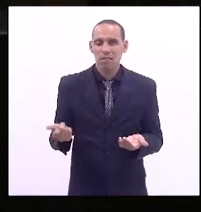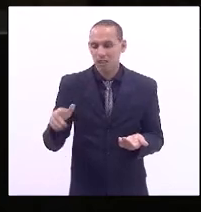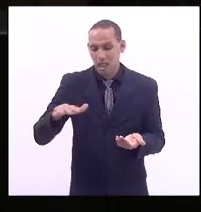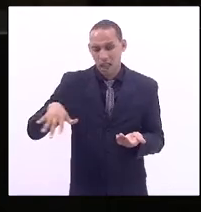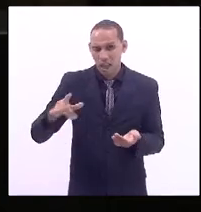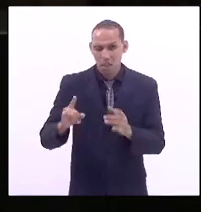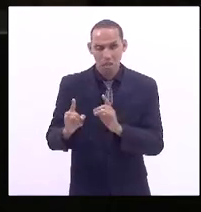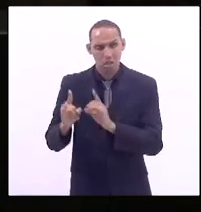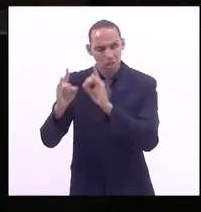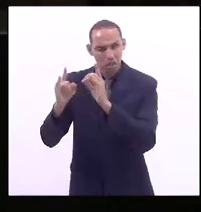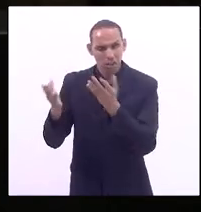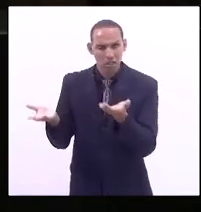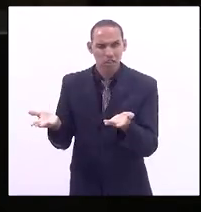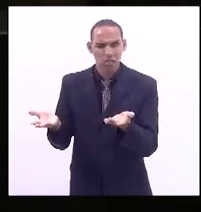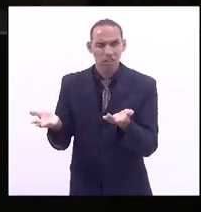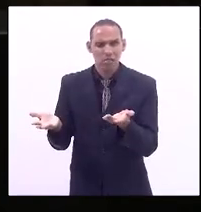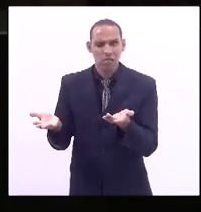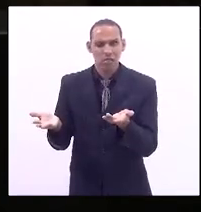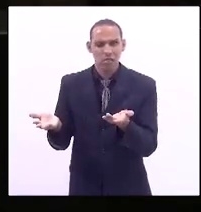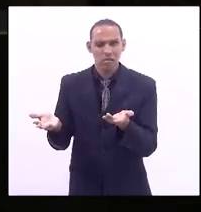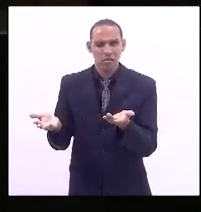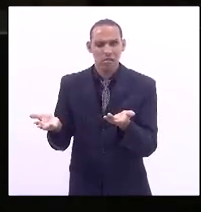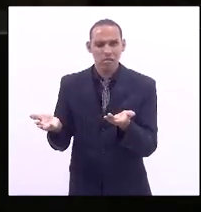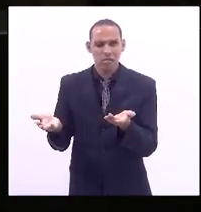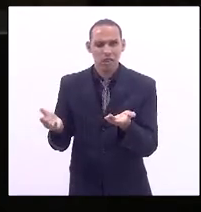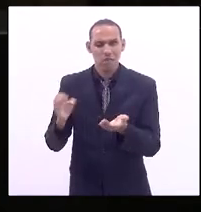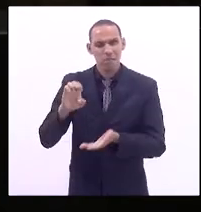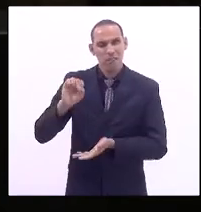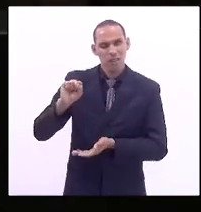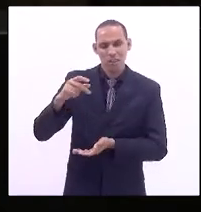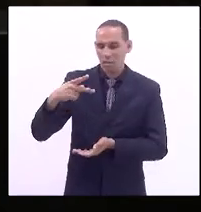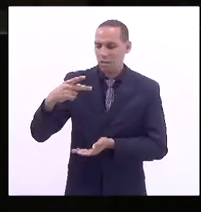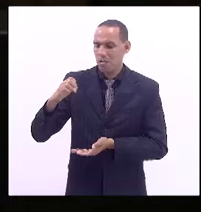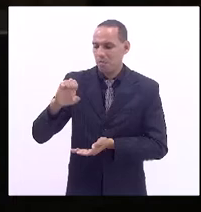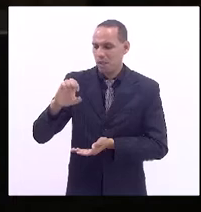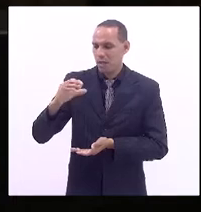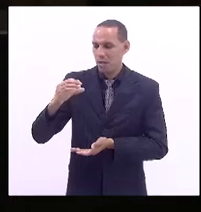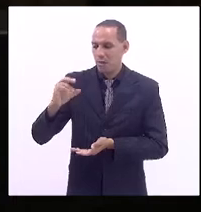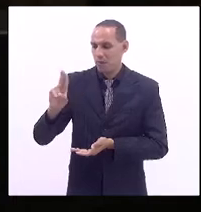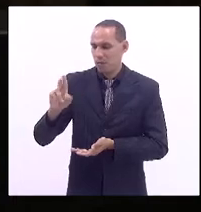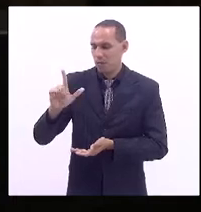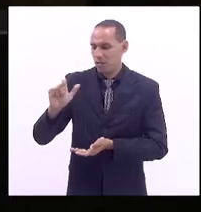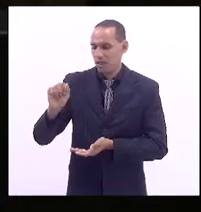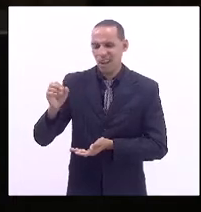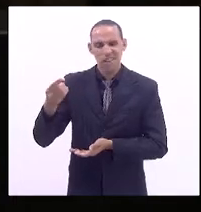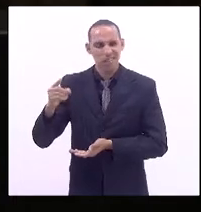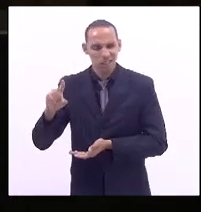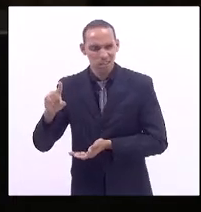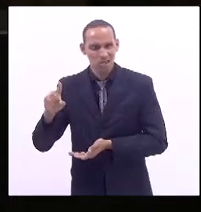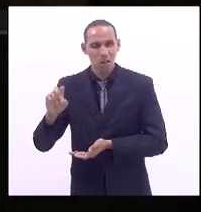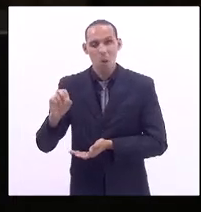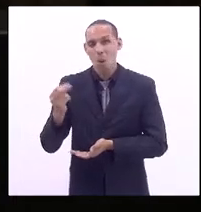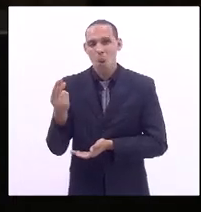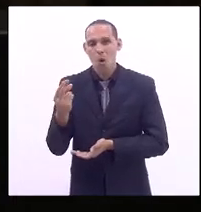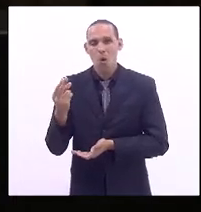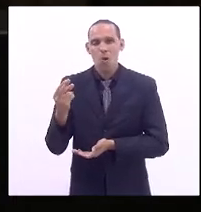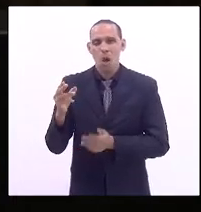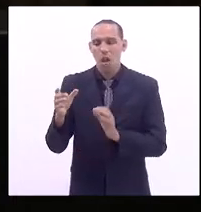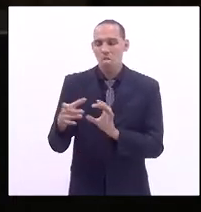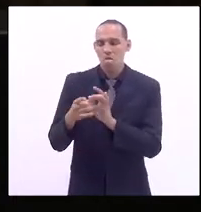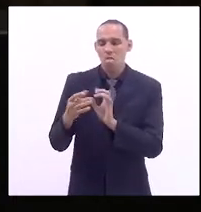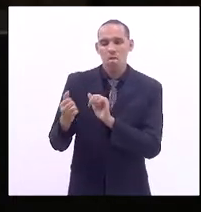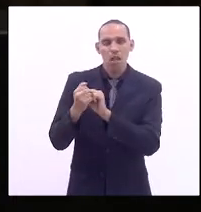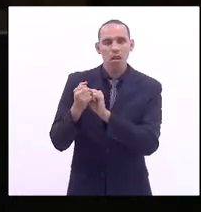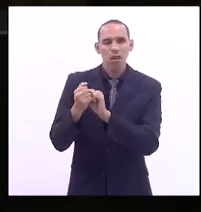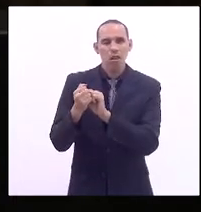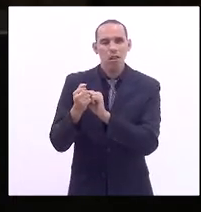setor imobiliário da especulação imobiliária e da incorporação imobiliária